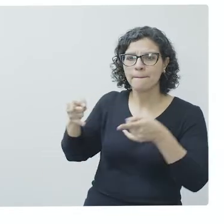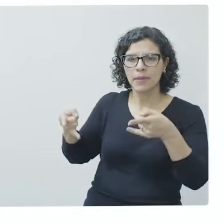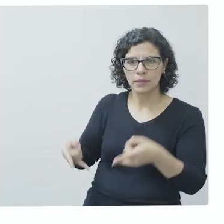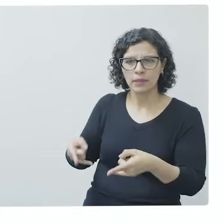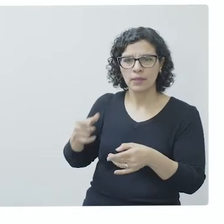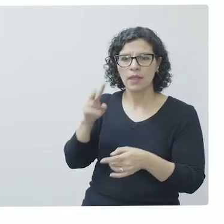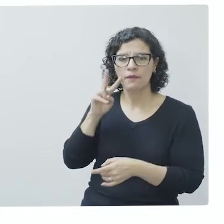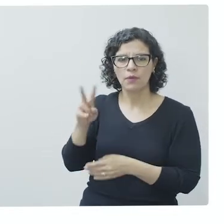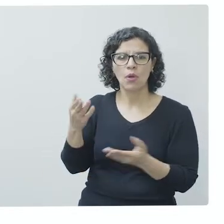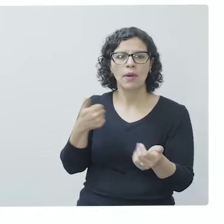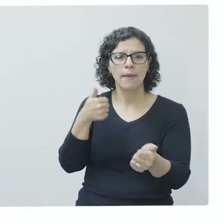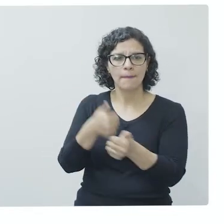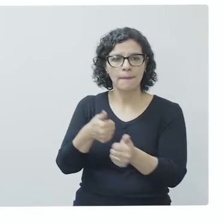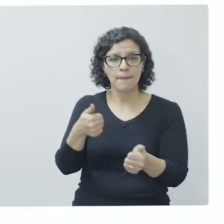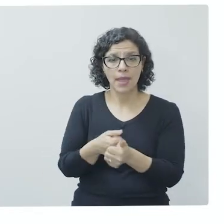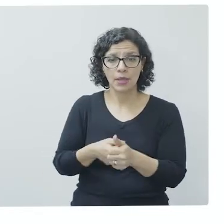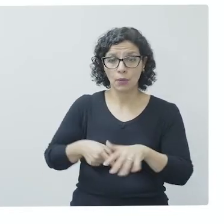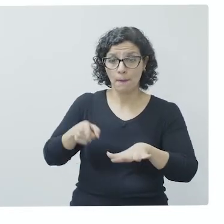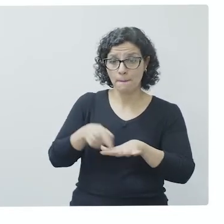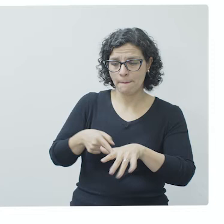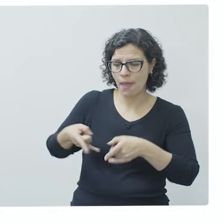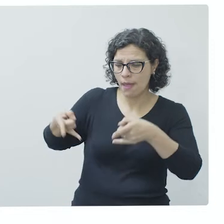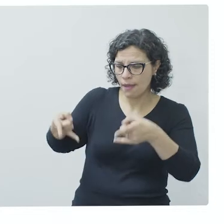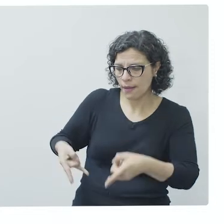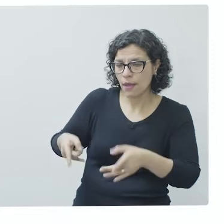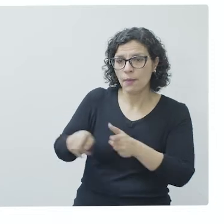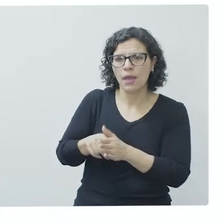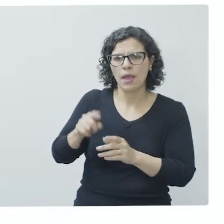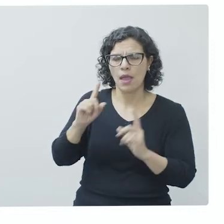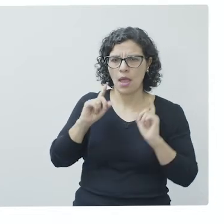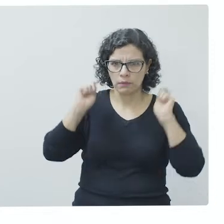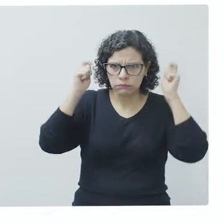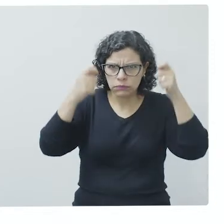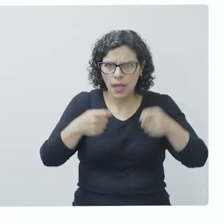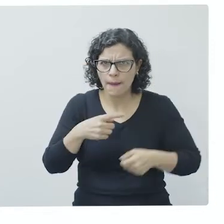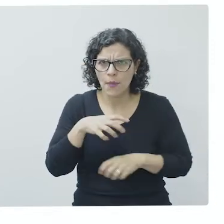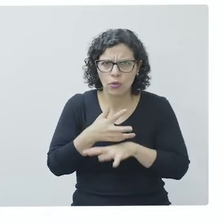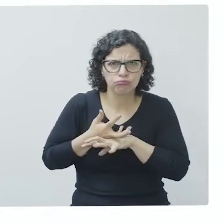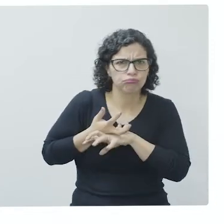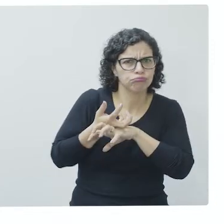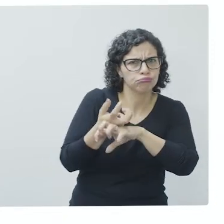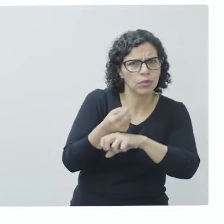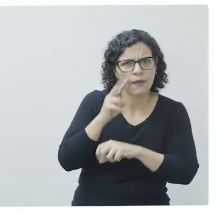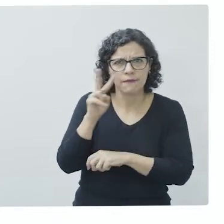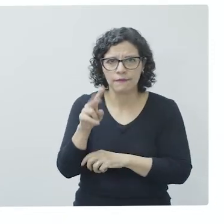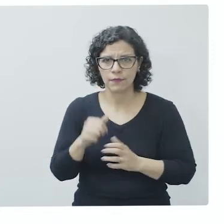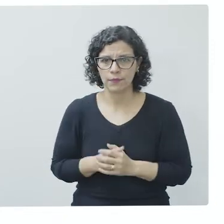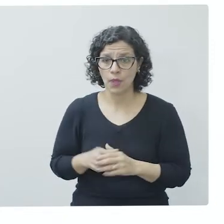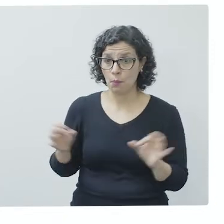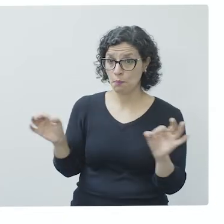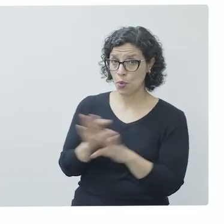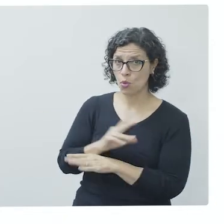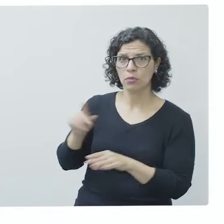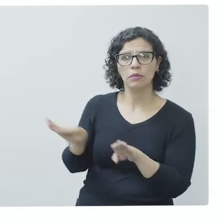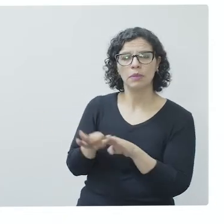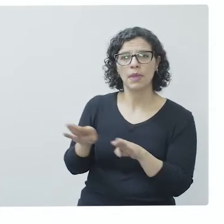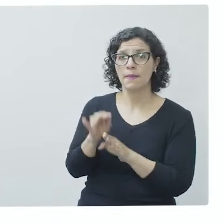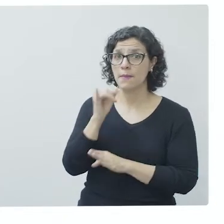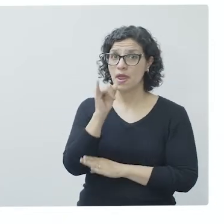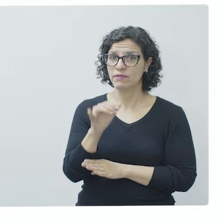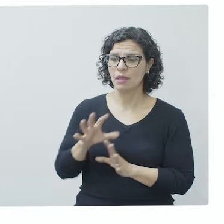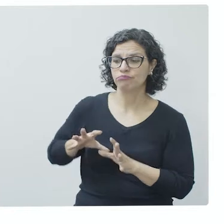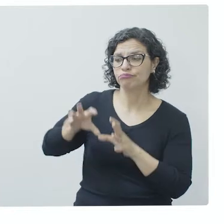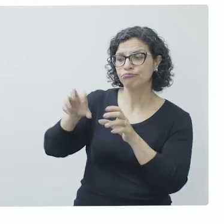menina, enxergou, parada ao pé da cama, a figura sombria e invisível da morte, pronta para dar